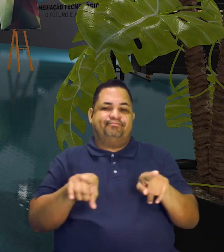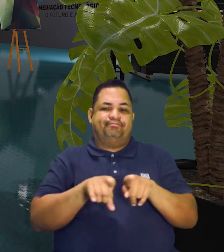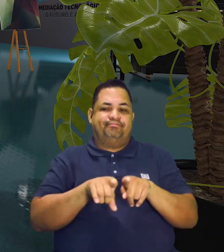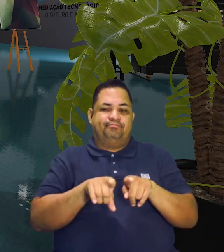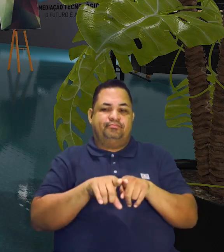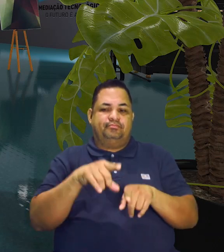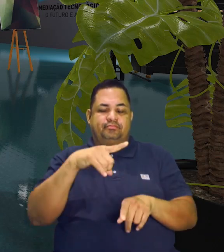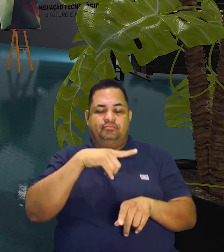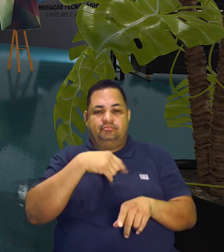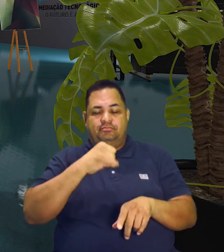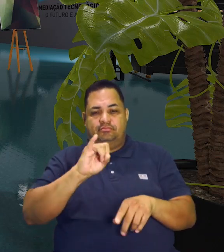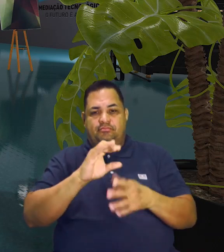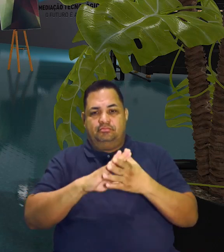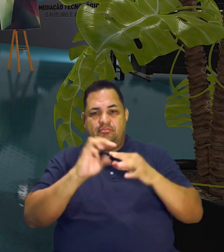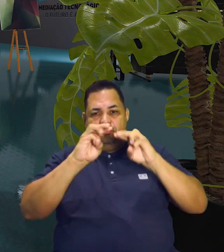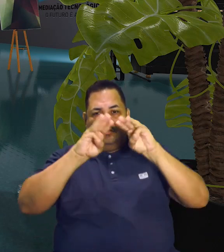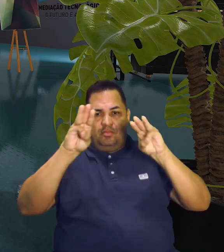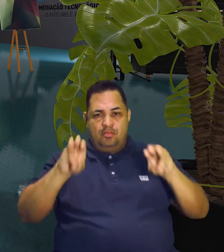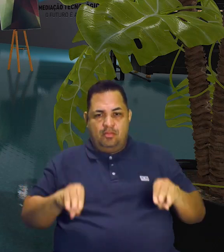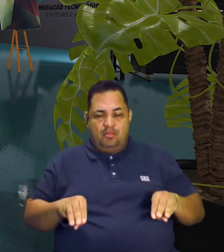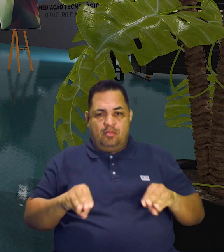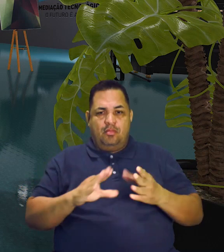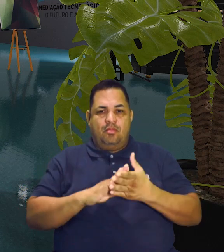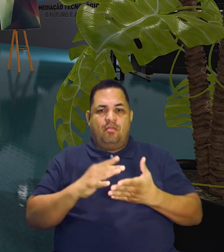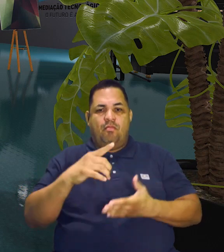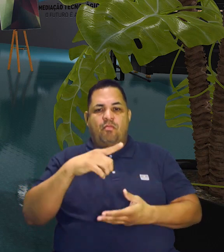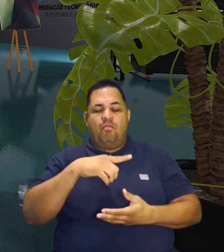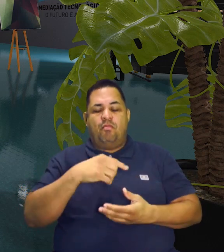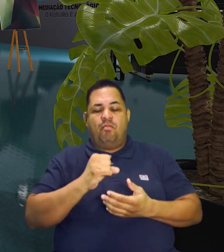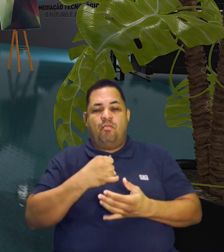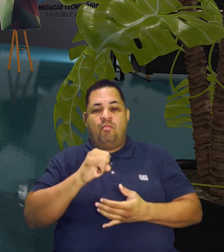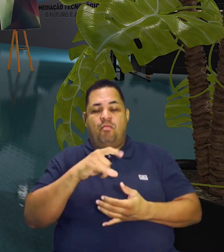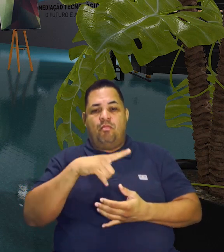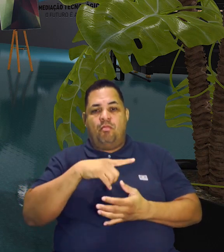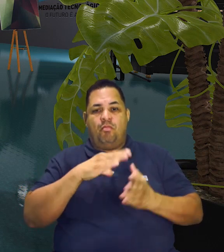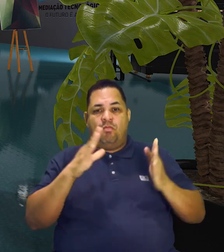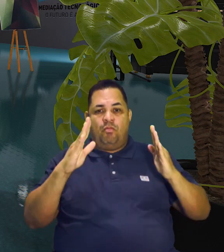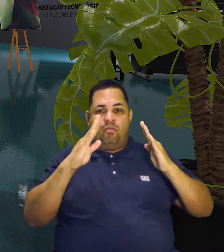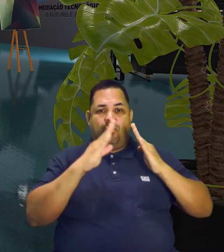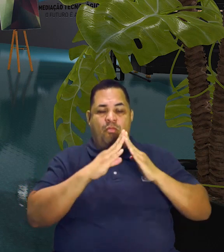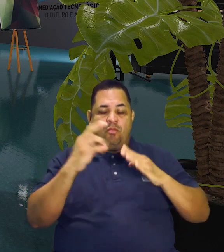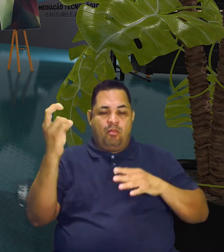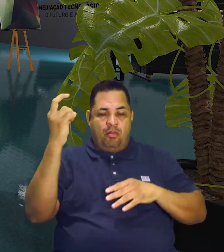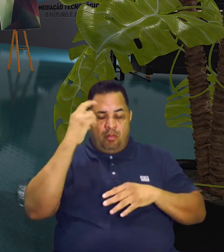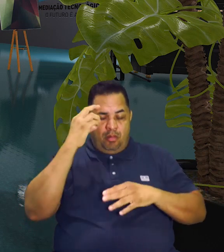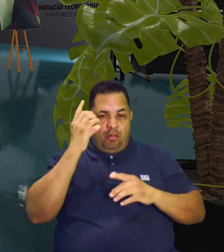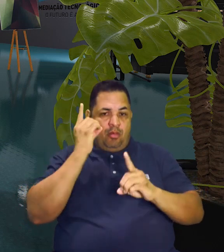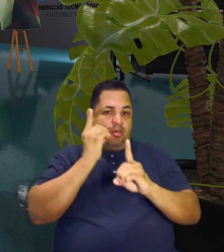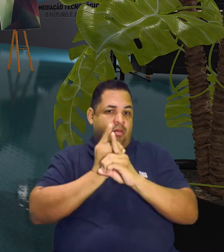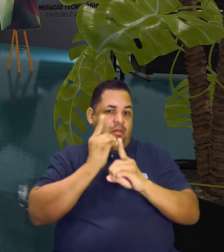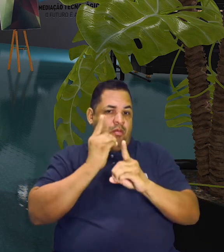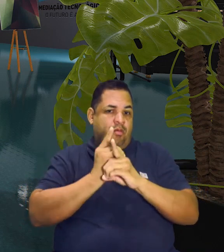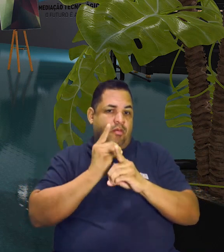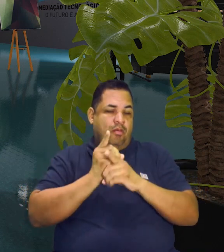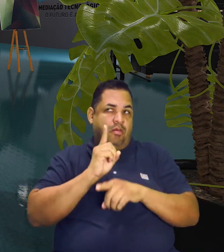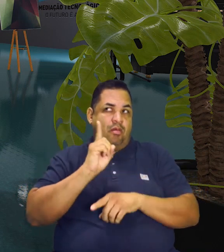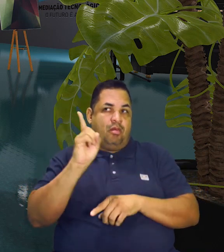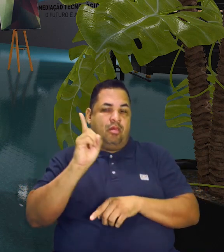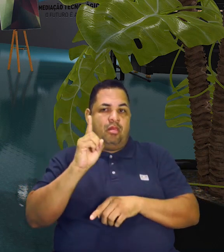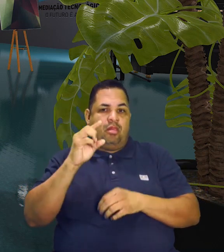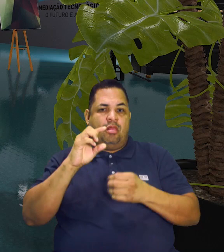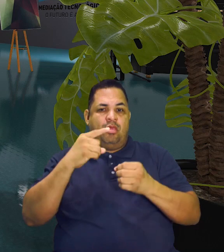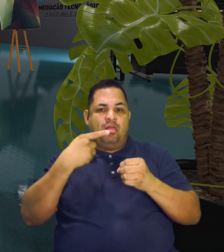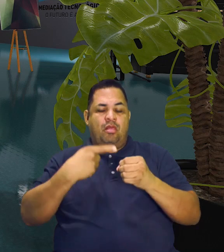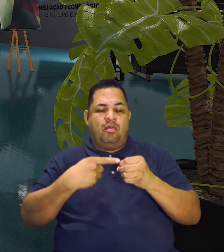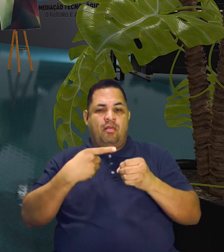também se há museus, se há uma casa cultural. Eu encontrei lá em Nazaré um